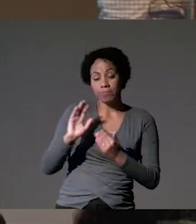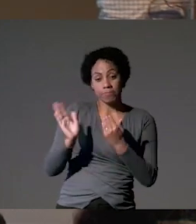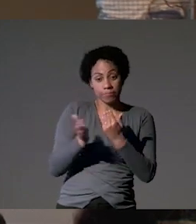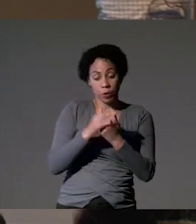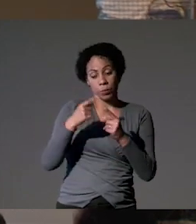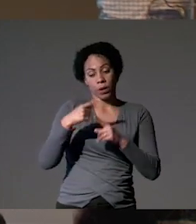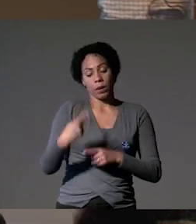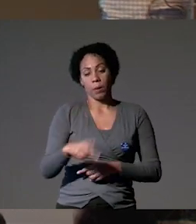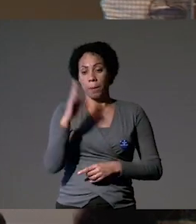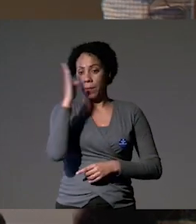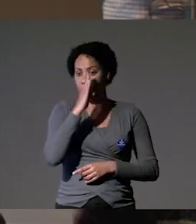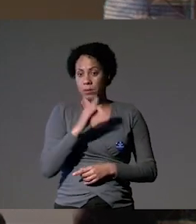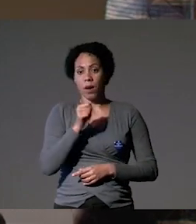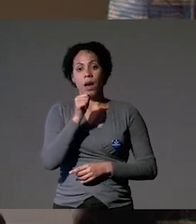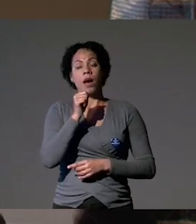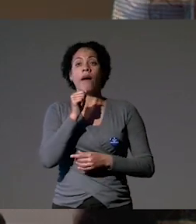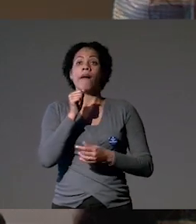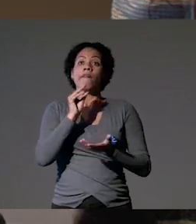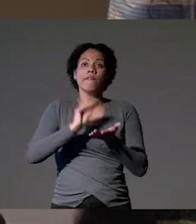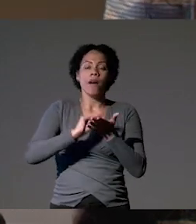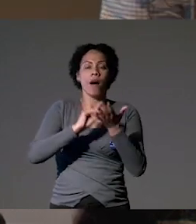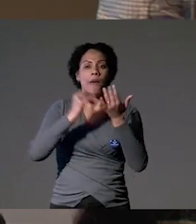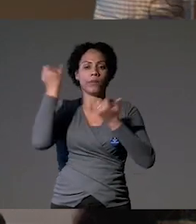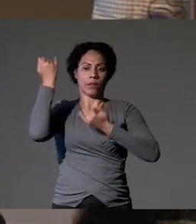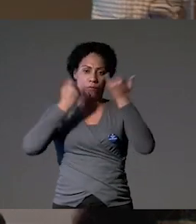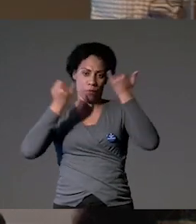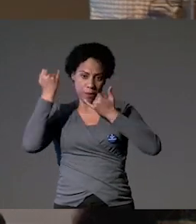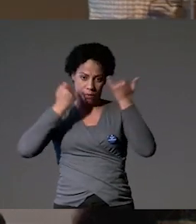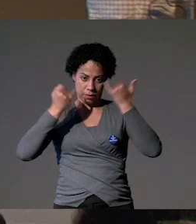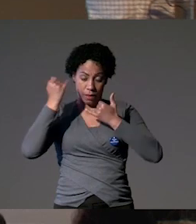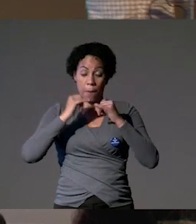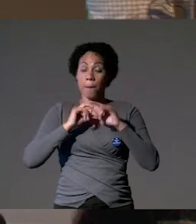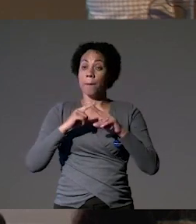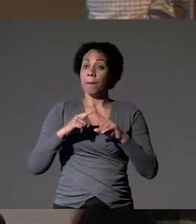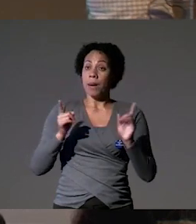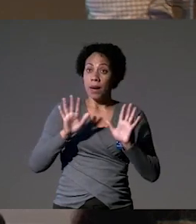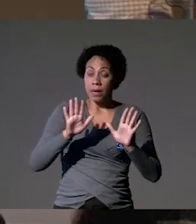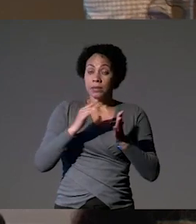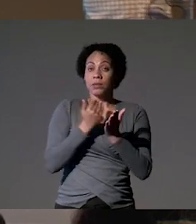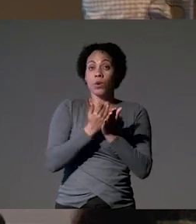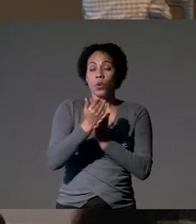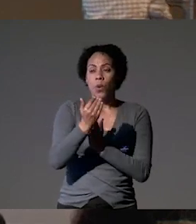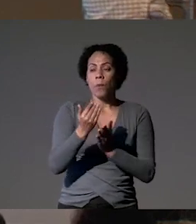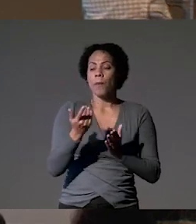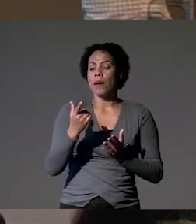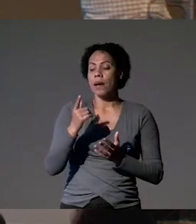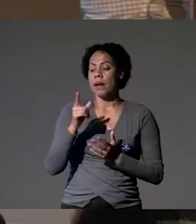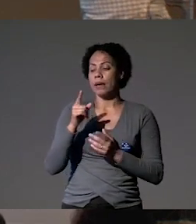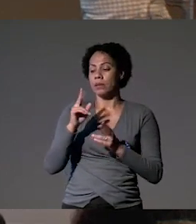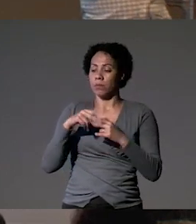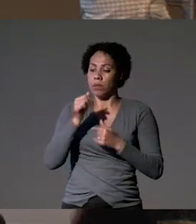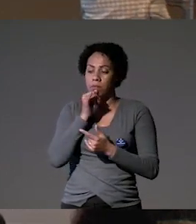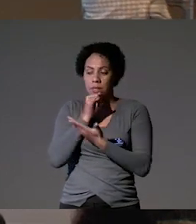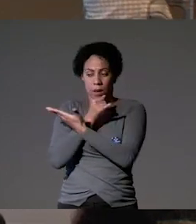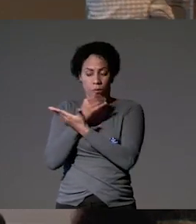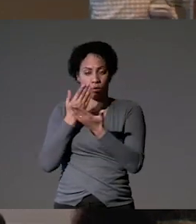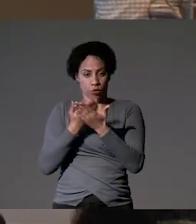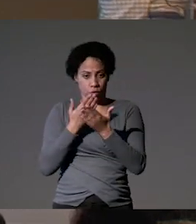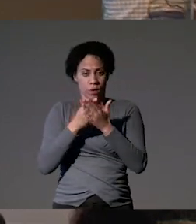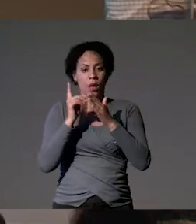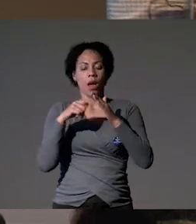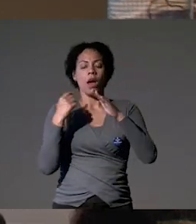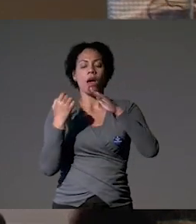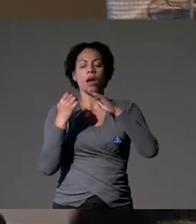não ter uma quantidade de informações tão grande. Porém, começa a ter, no caso desse estudo, por exemplo, ele foi patrocinado pela